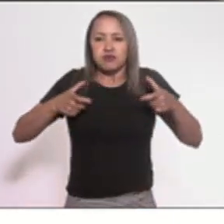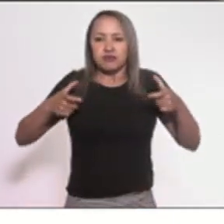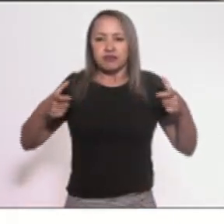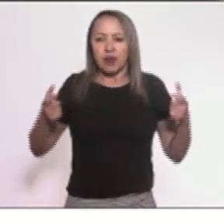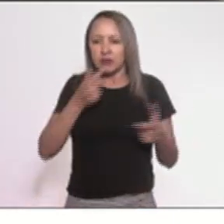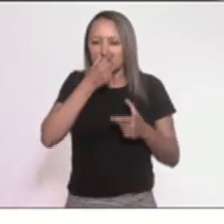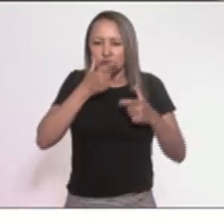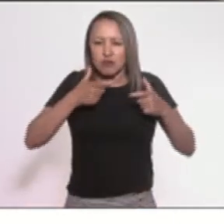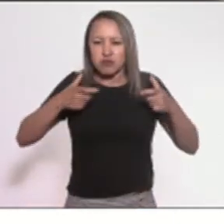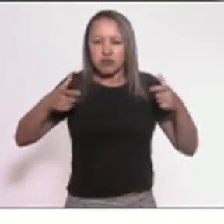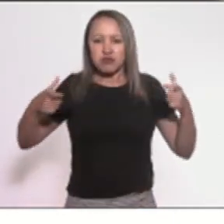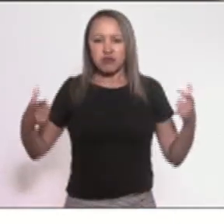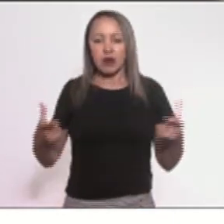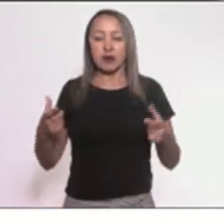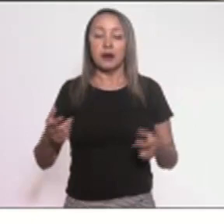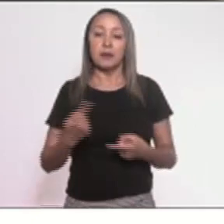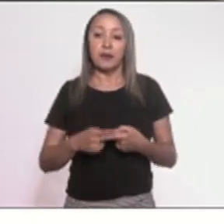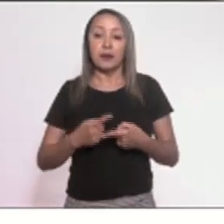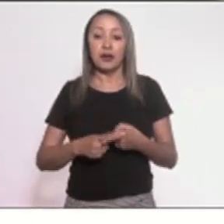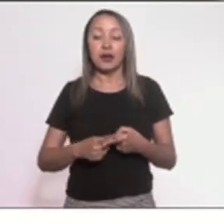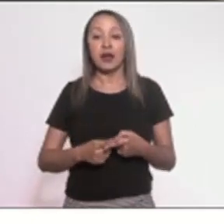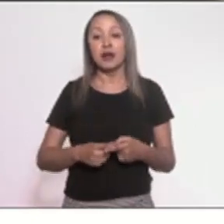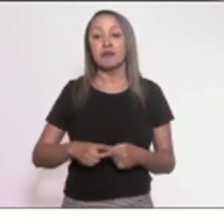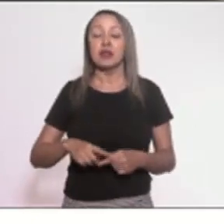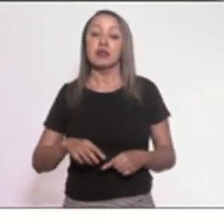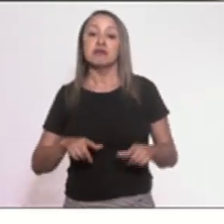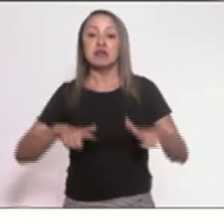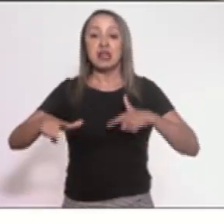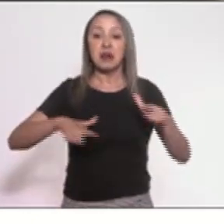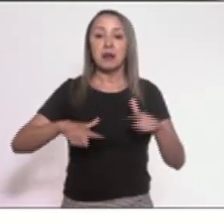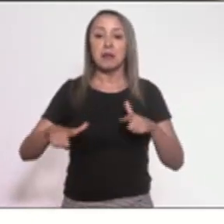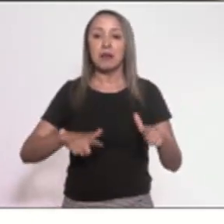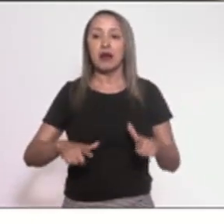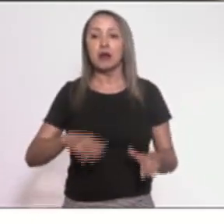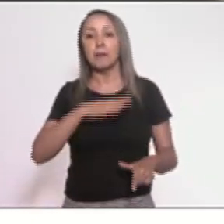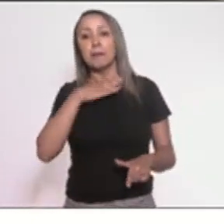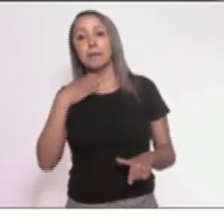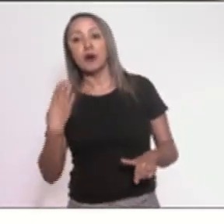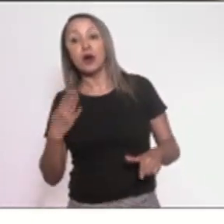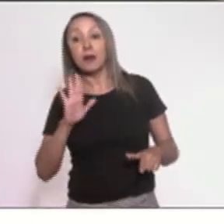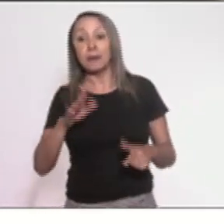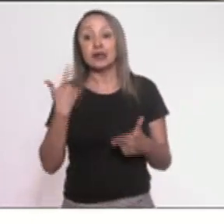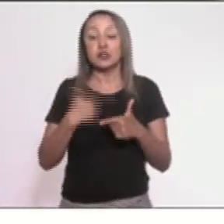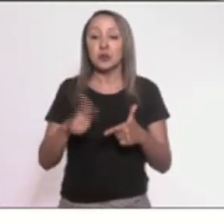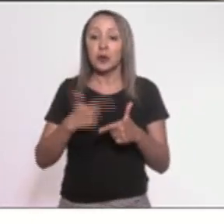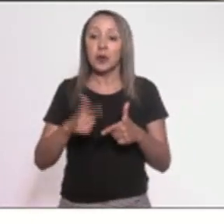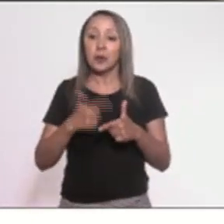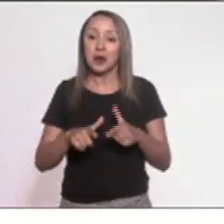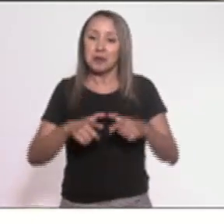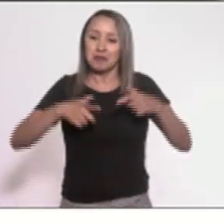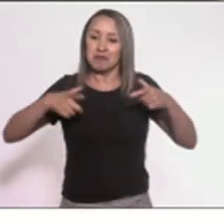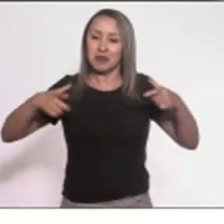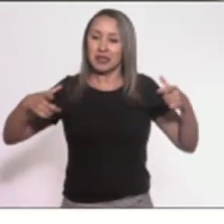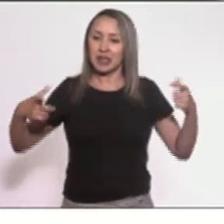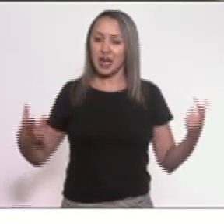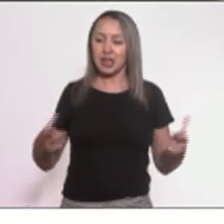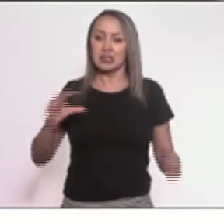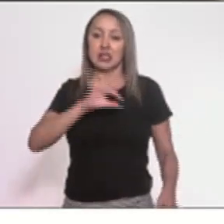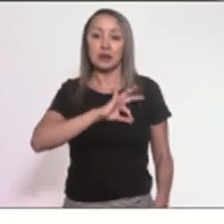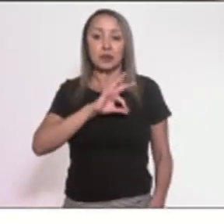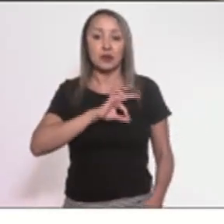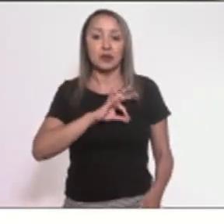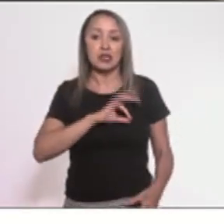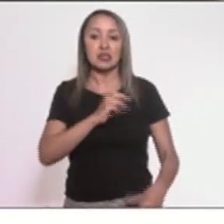mortos em ações. Ou seja, hoje o maior problema da comunidade de agentes